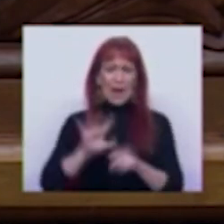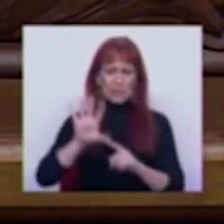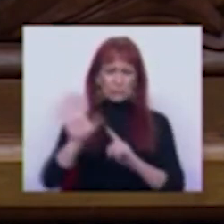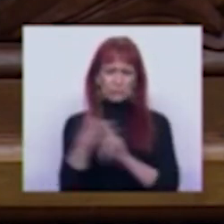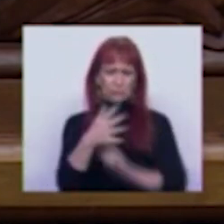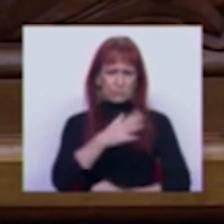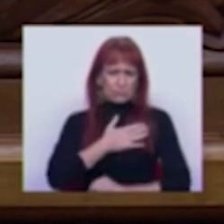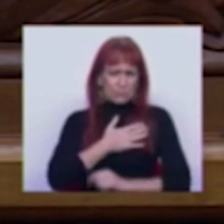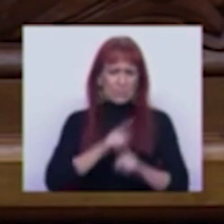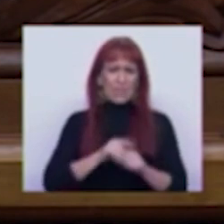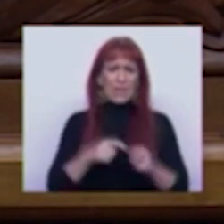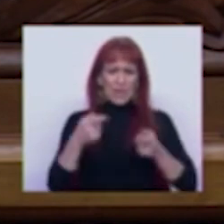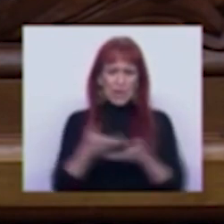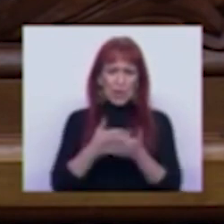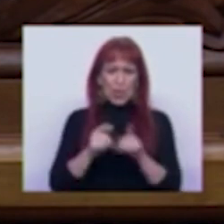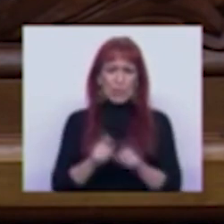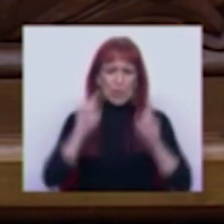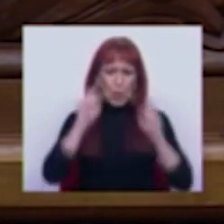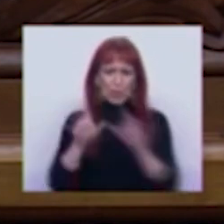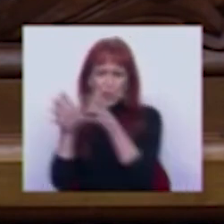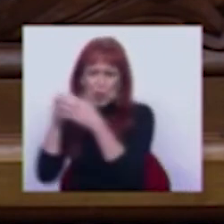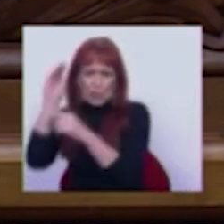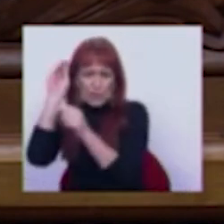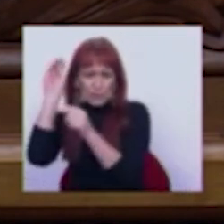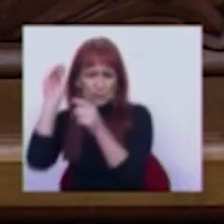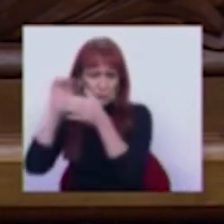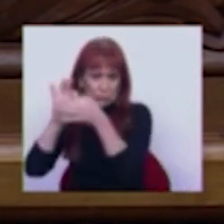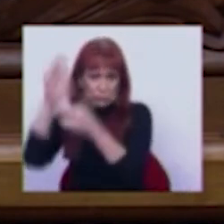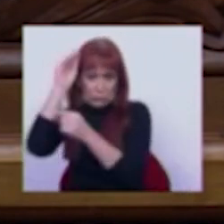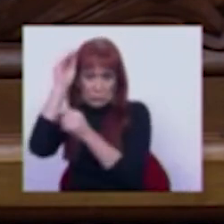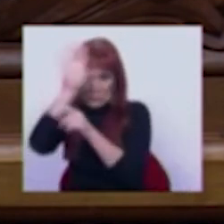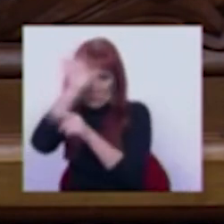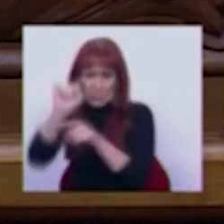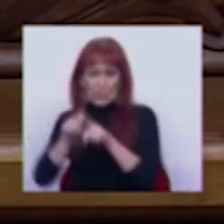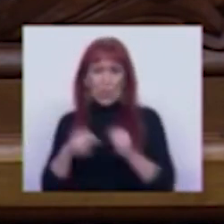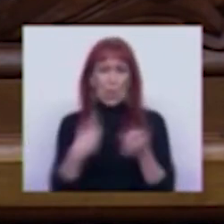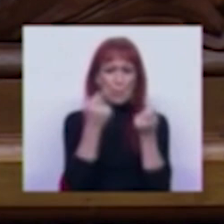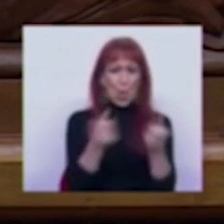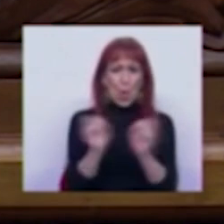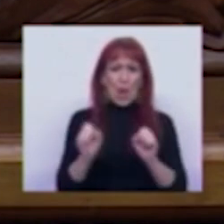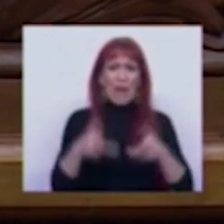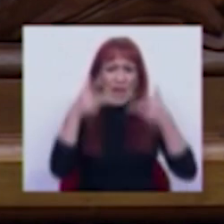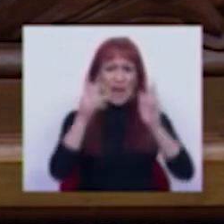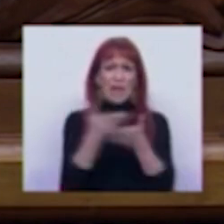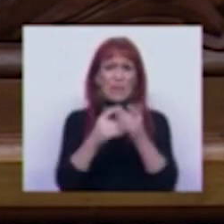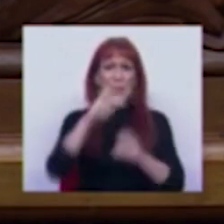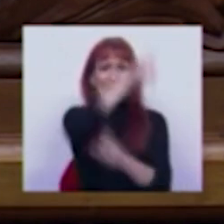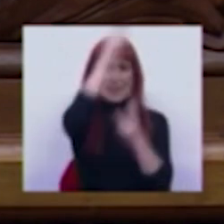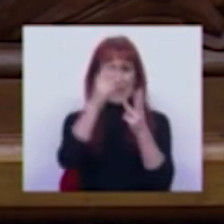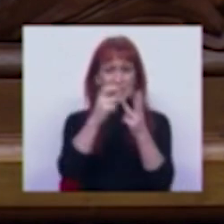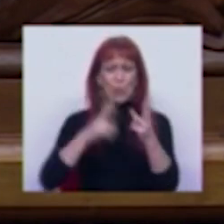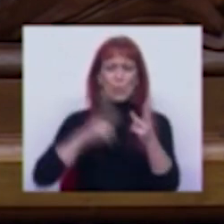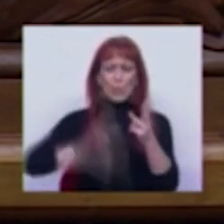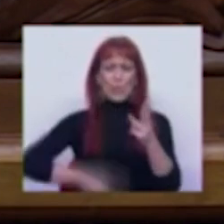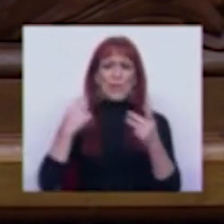nacionalismo económico, controlada por cartéis do Estado, com pouco ou nada de livre mercado. E em terceiro,